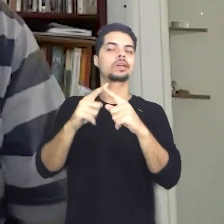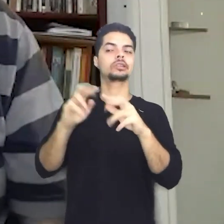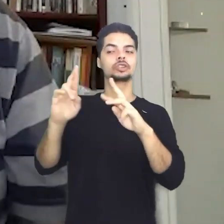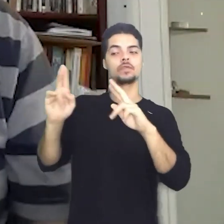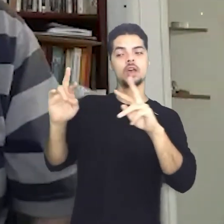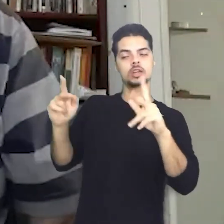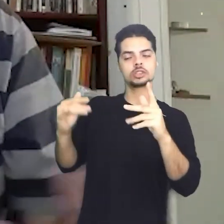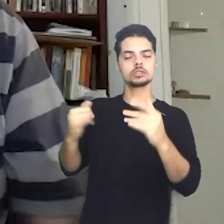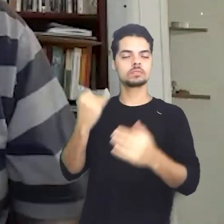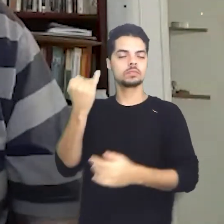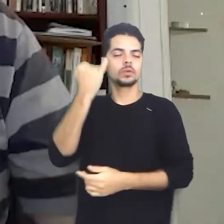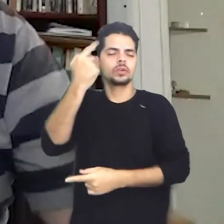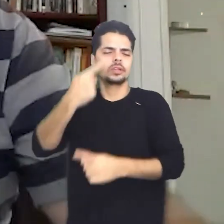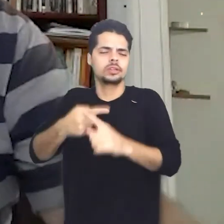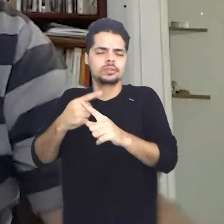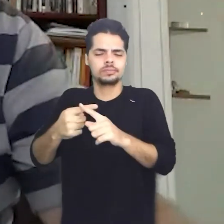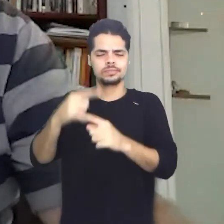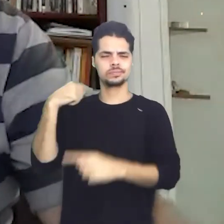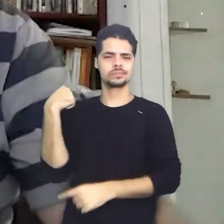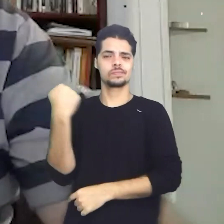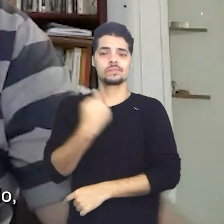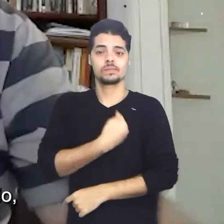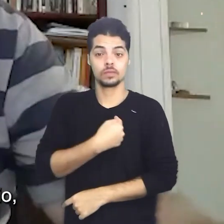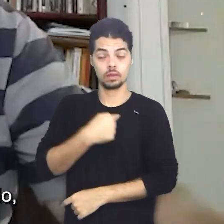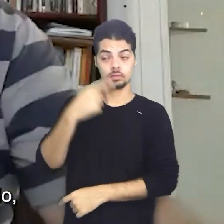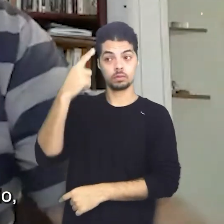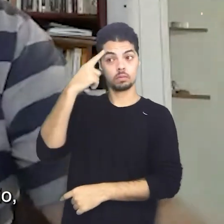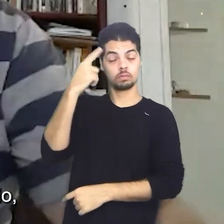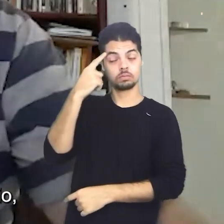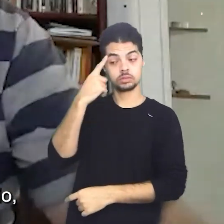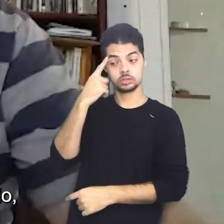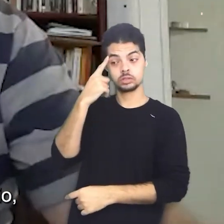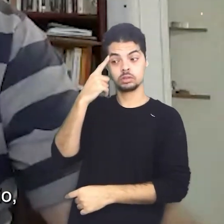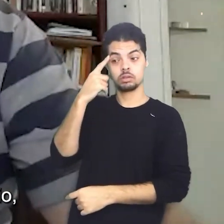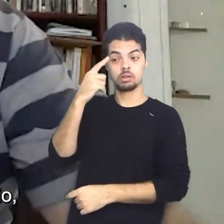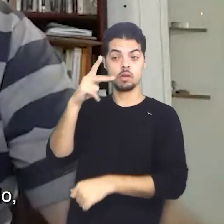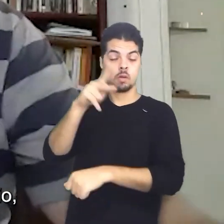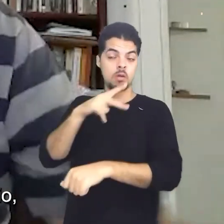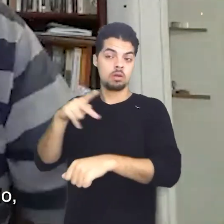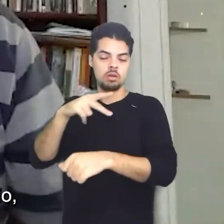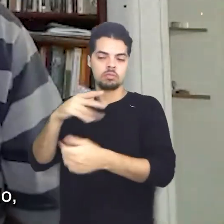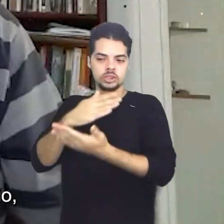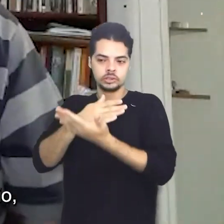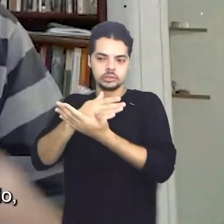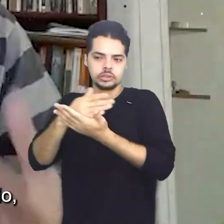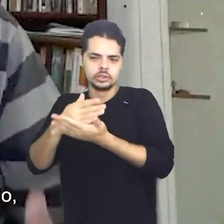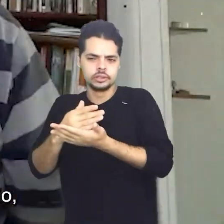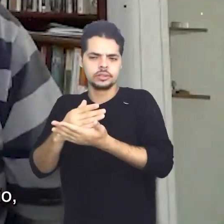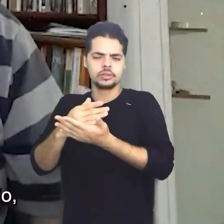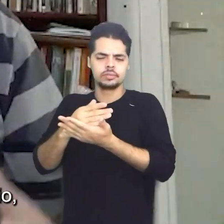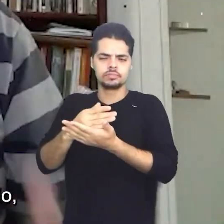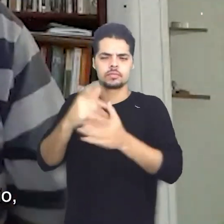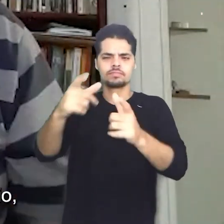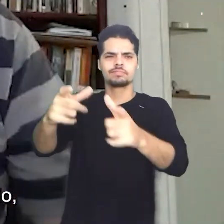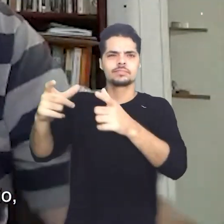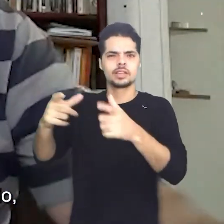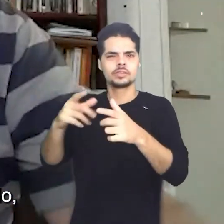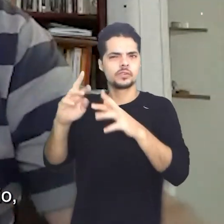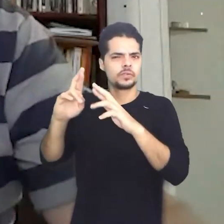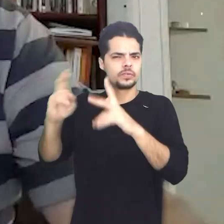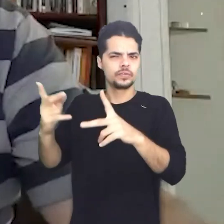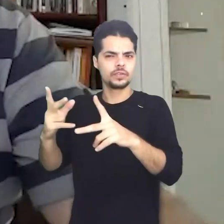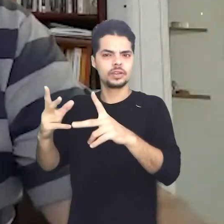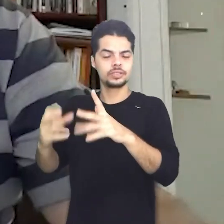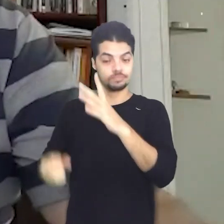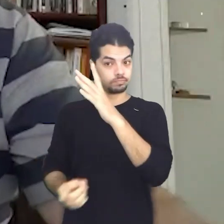claro que tudo isso não é tão simples assim mas essas diferenças são importantes para Que Nós pensamos como desde